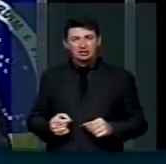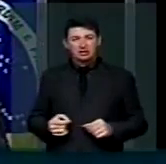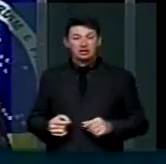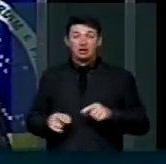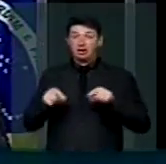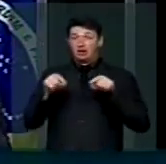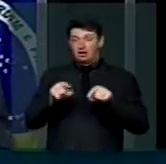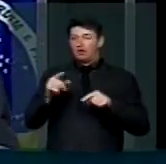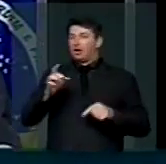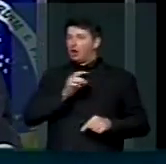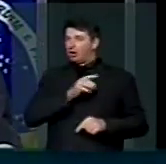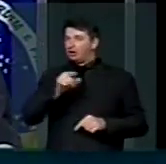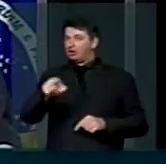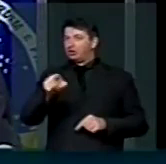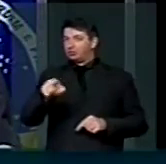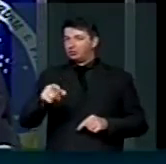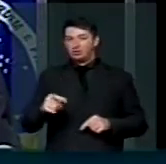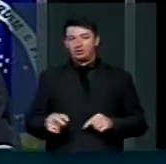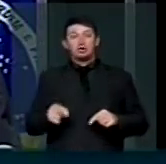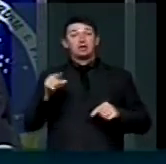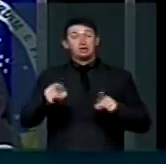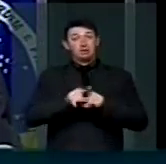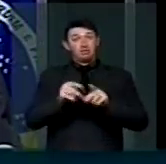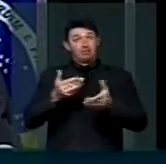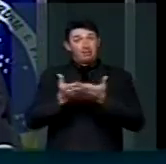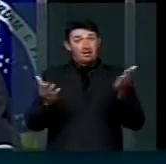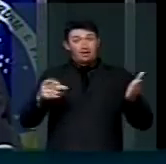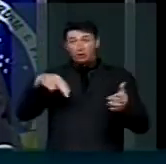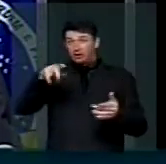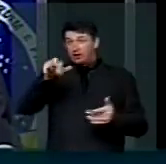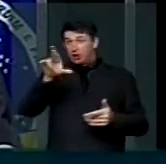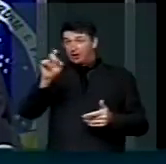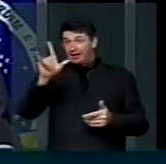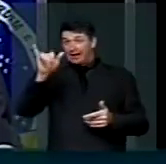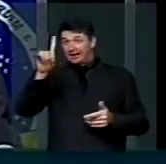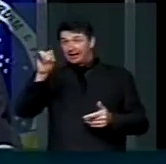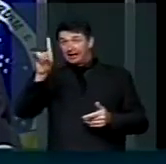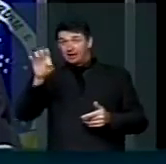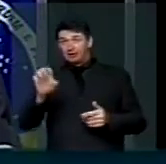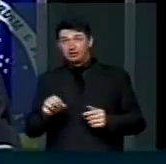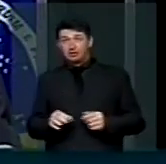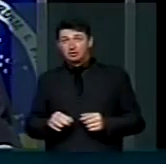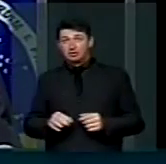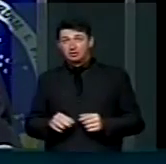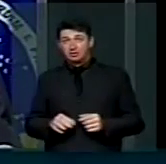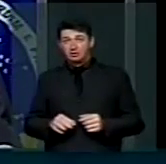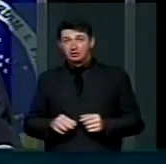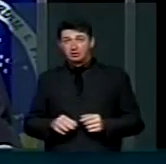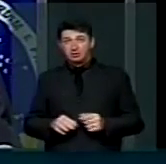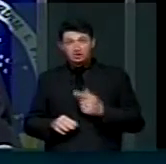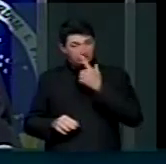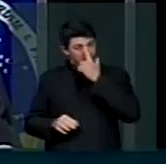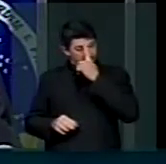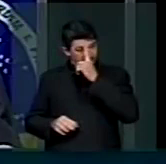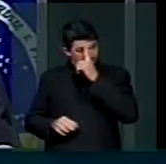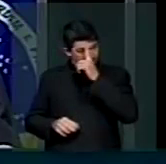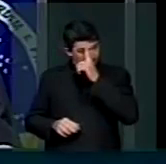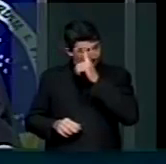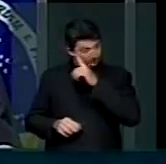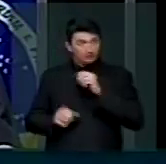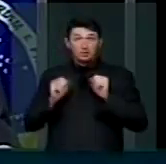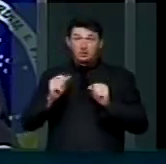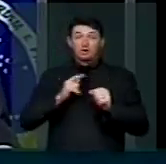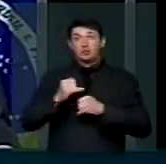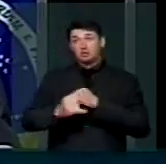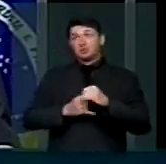é uma temeridade. Isso pode, inclusive, tirar a neutralidade totalmente. Só para concluir, presidente, pode haver aquele